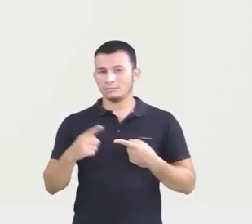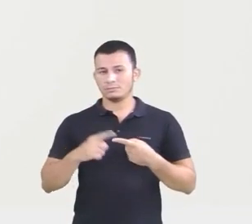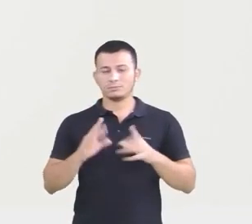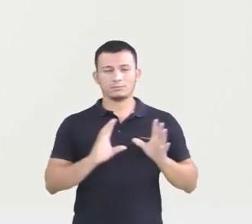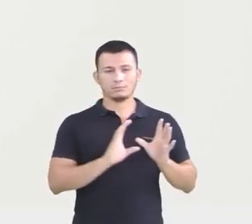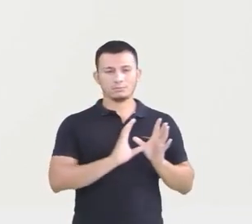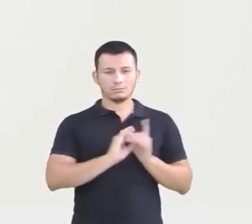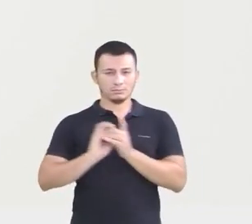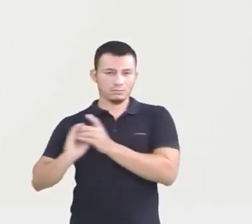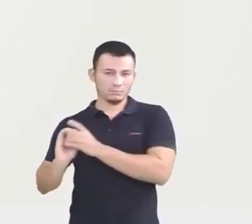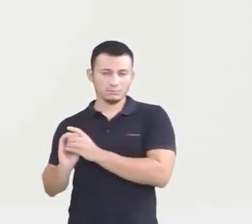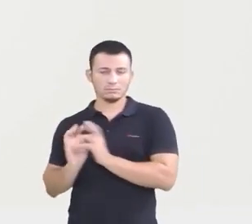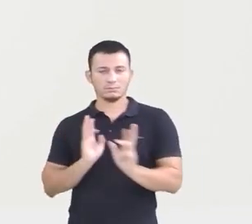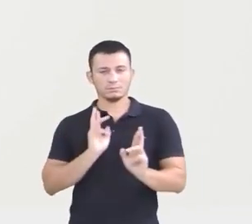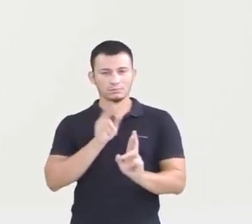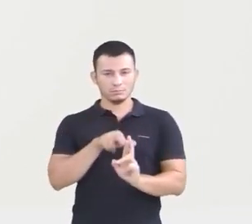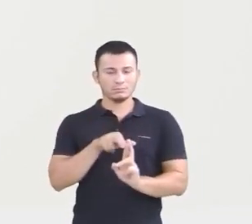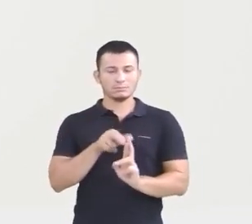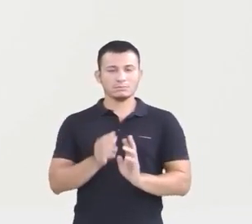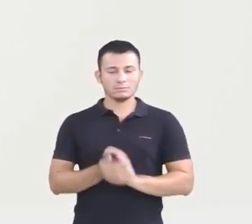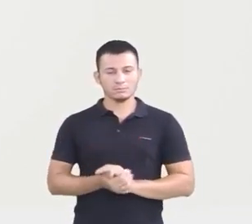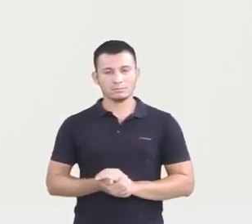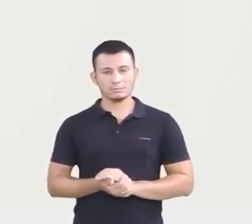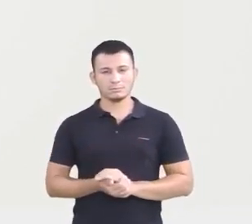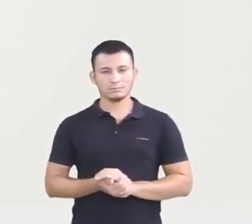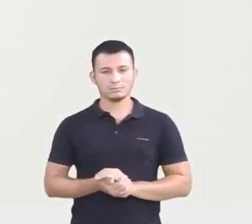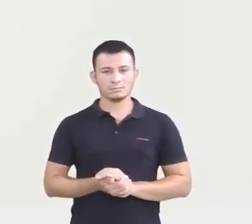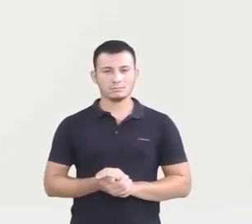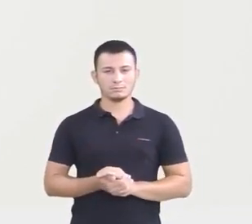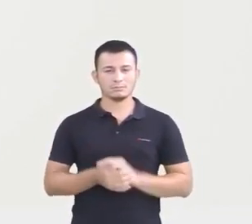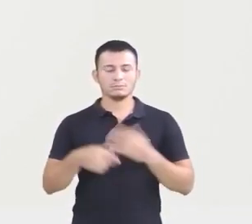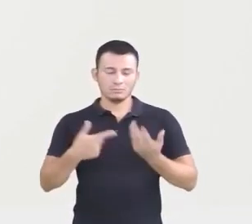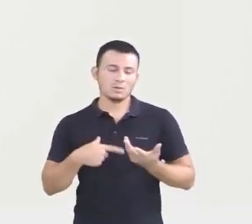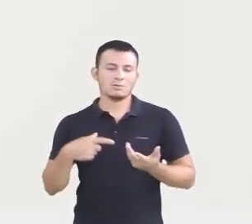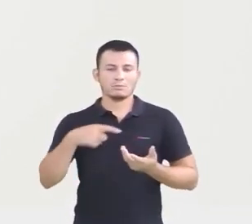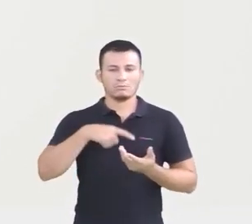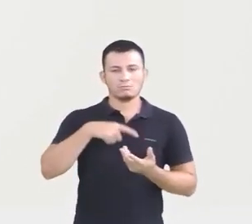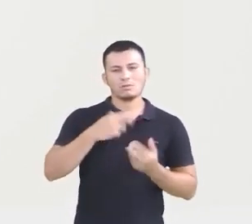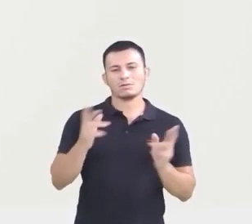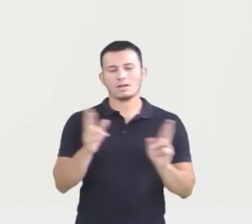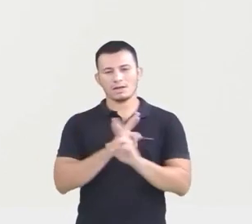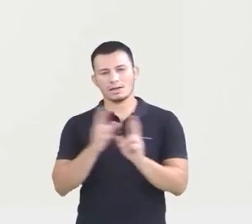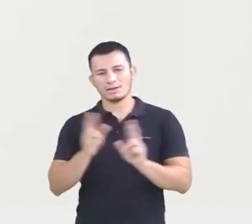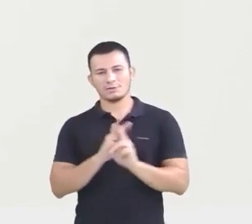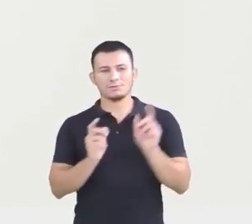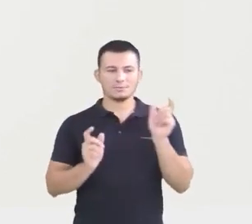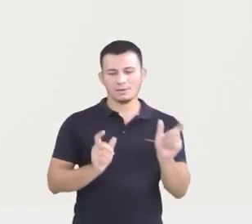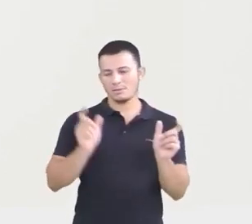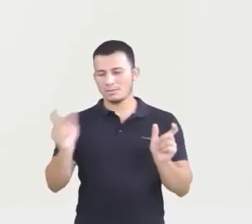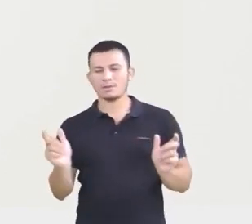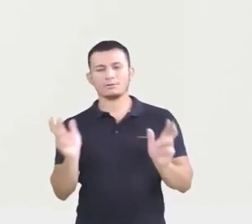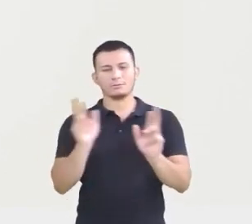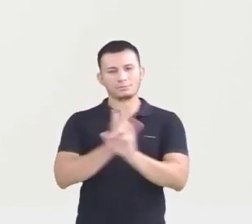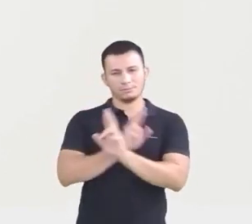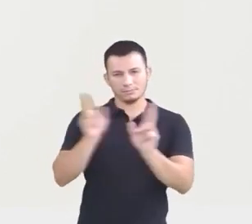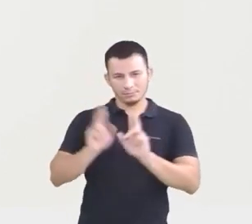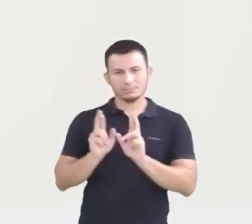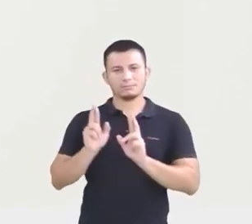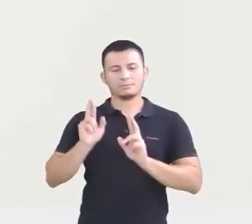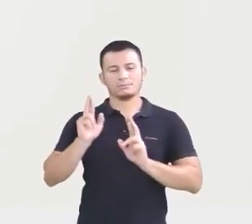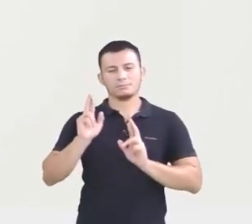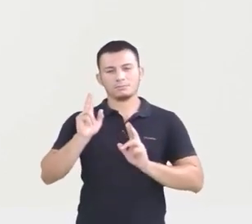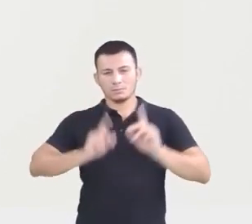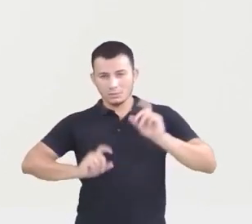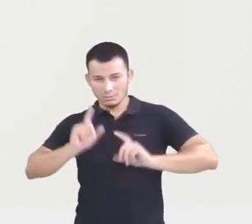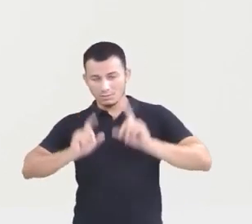coesão referencial. Nós já vimos que ela estabelece relação entre palavras, expressões